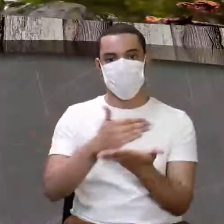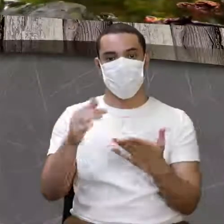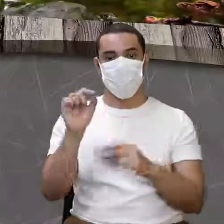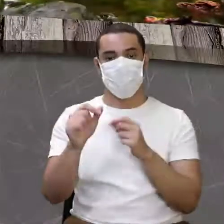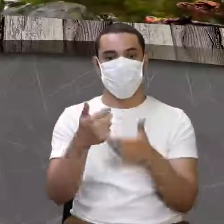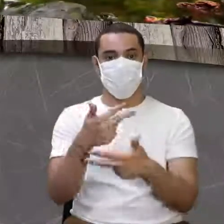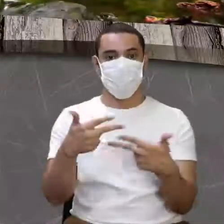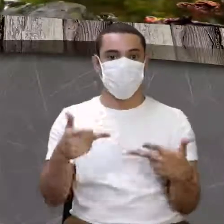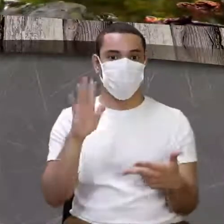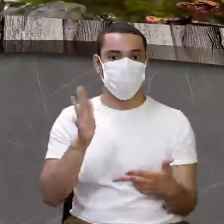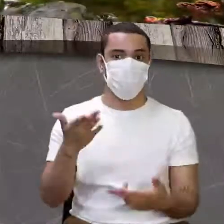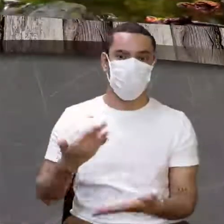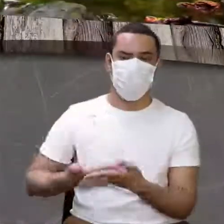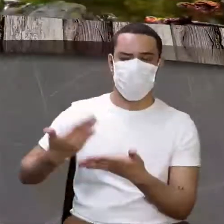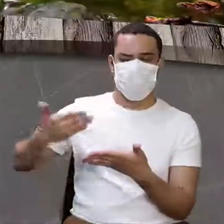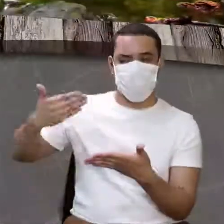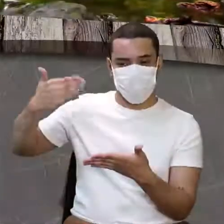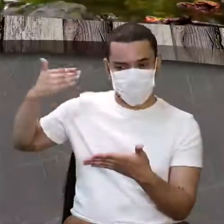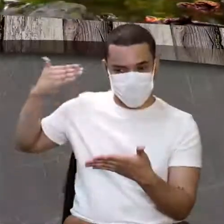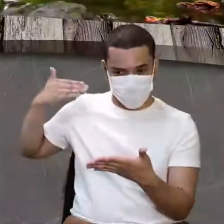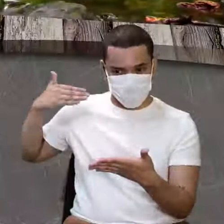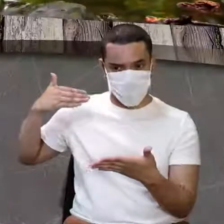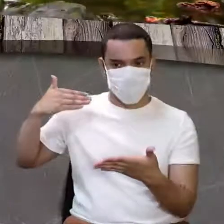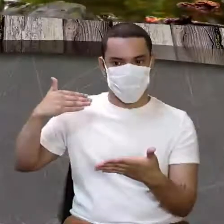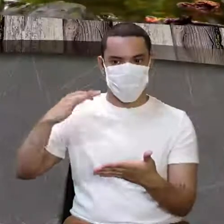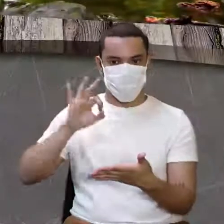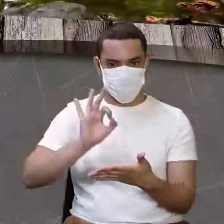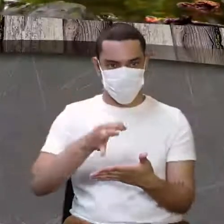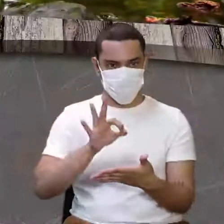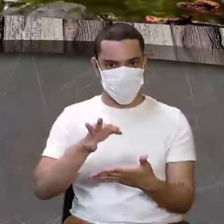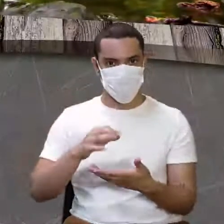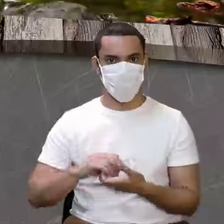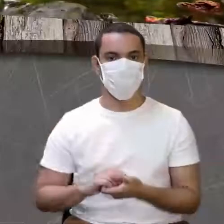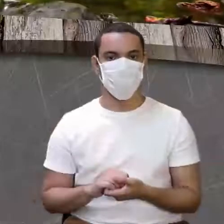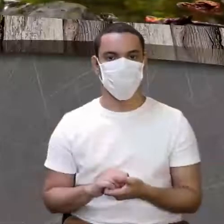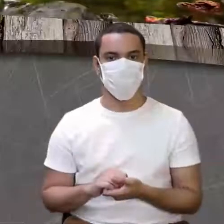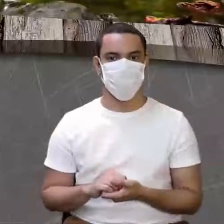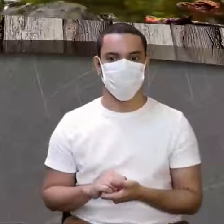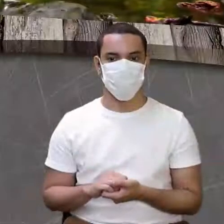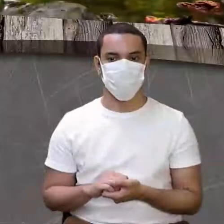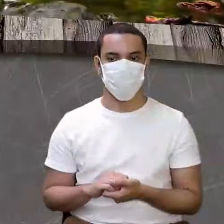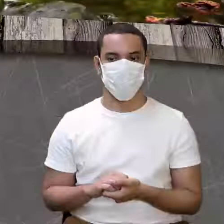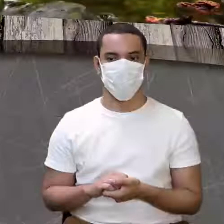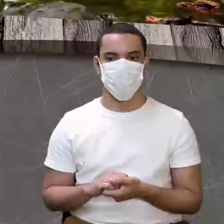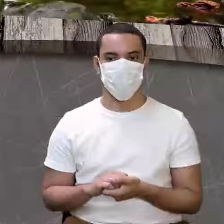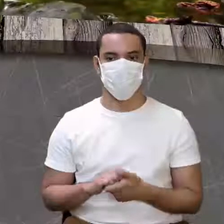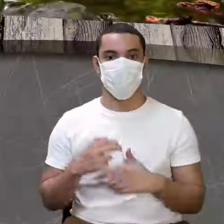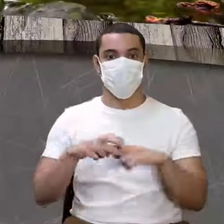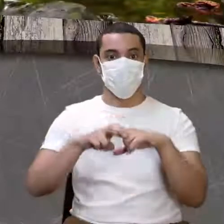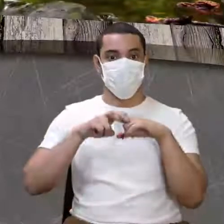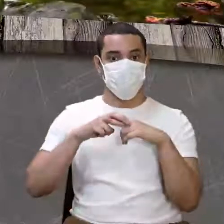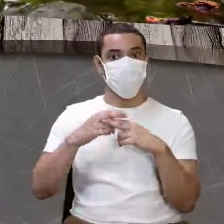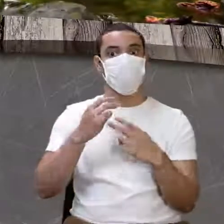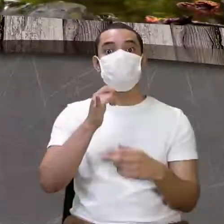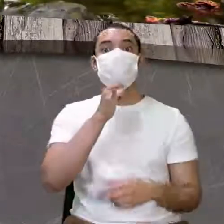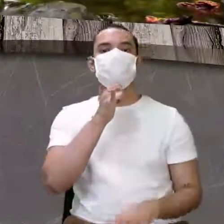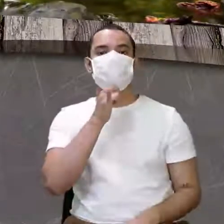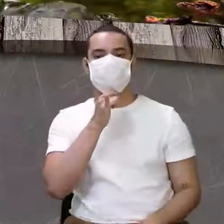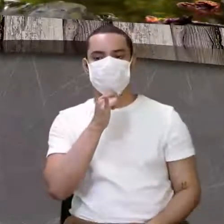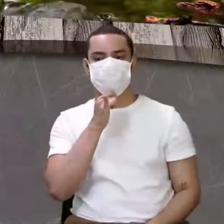coisa que estava ali no ancestral, tá? Perfeito? Então, vou te dar 2